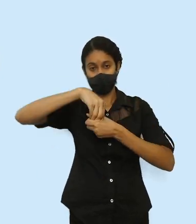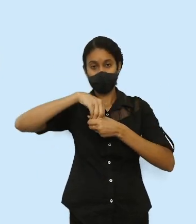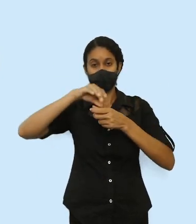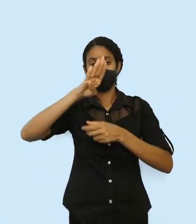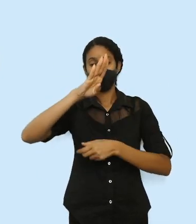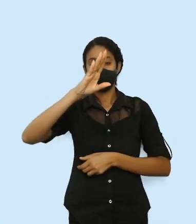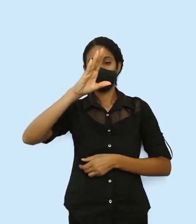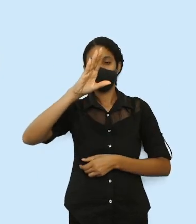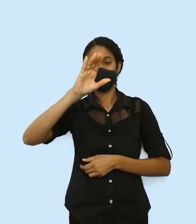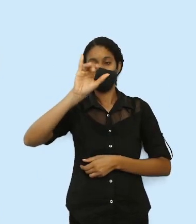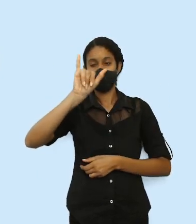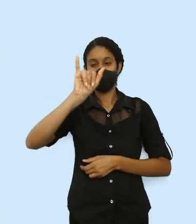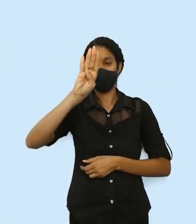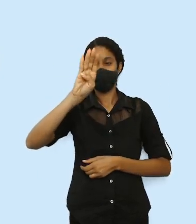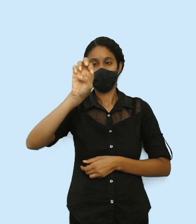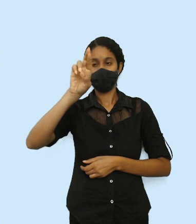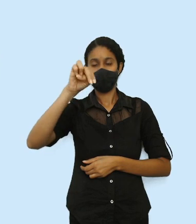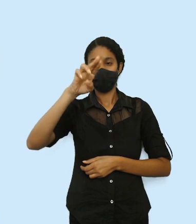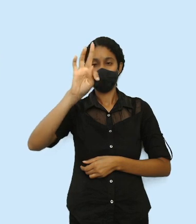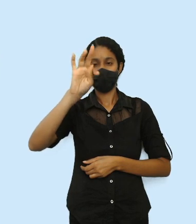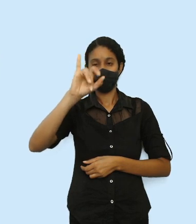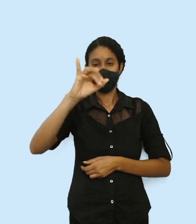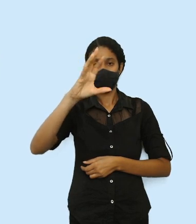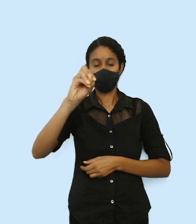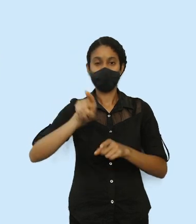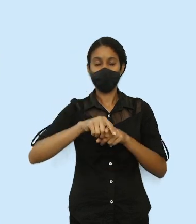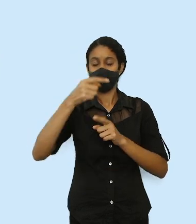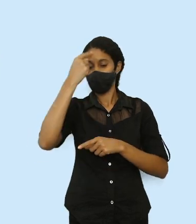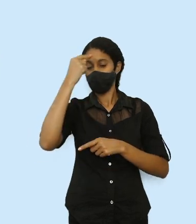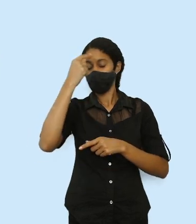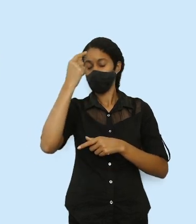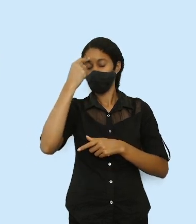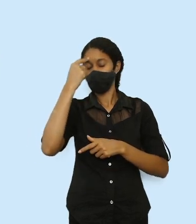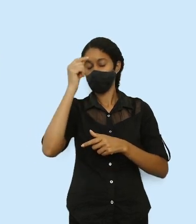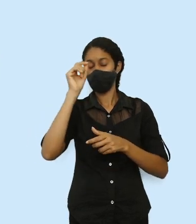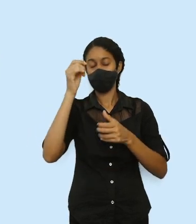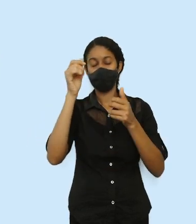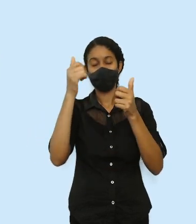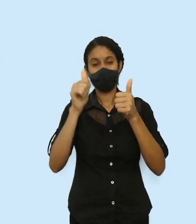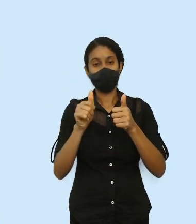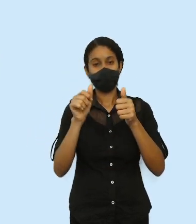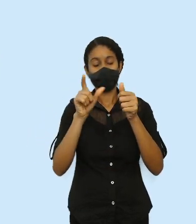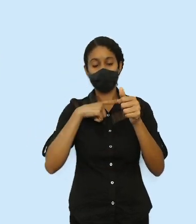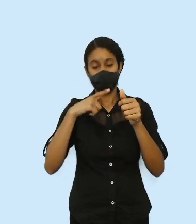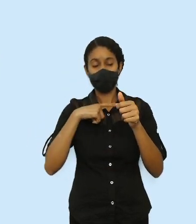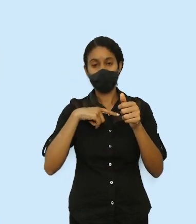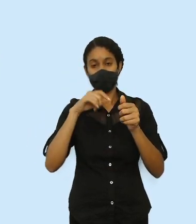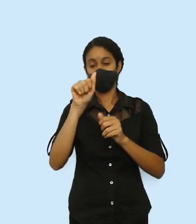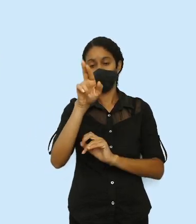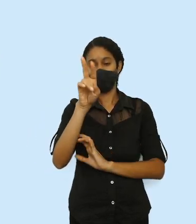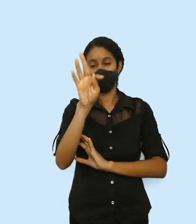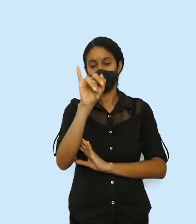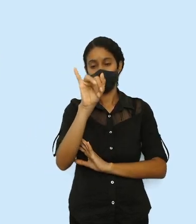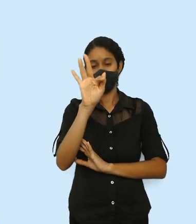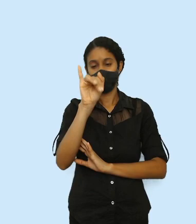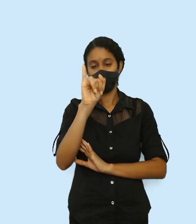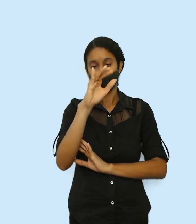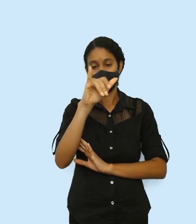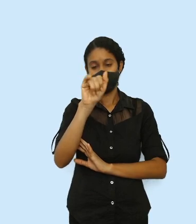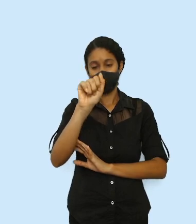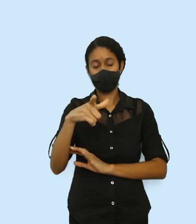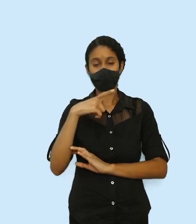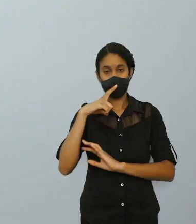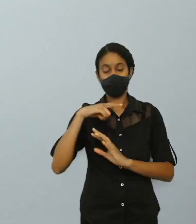redes e inteligência artificial que tem tomado as redes de produção no Brasil e no mundo,